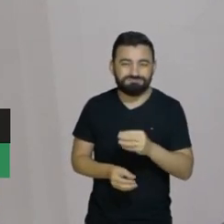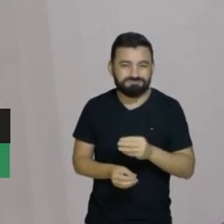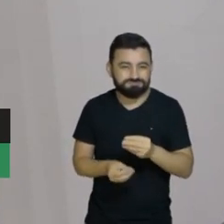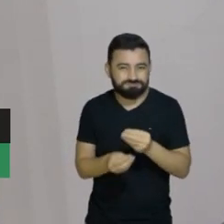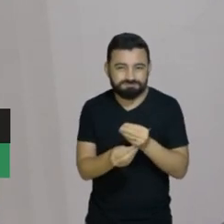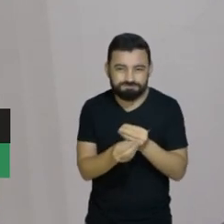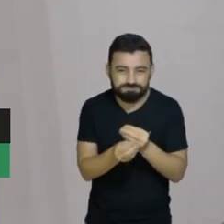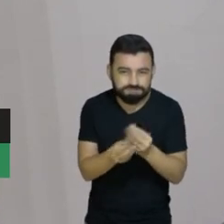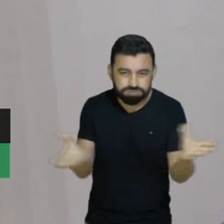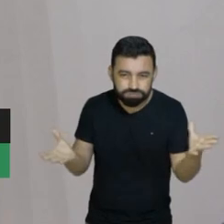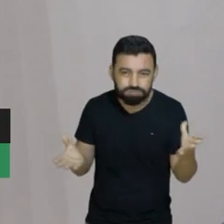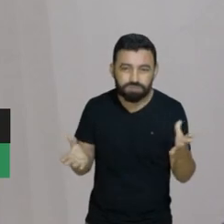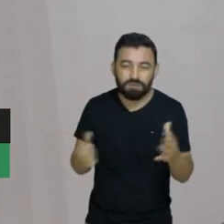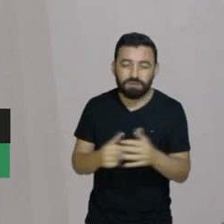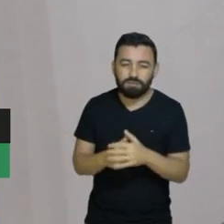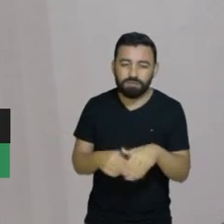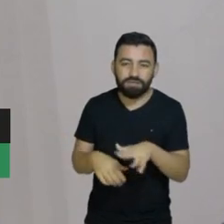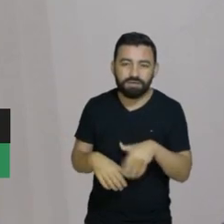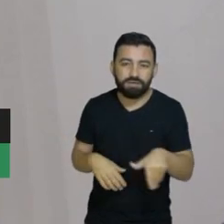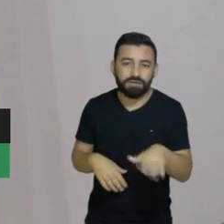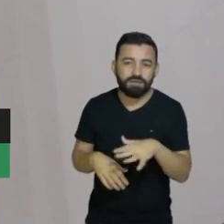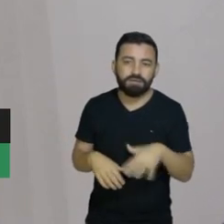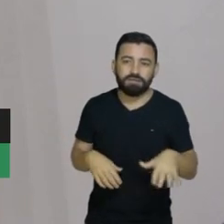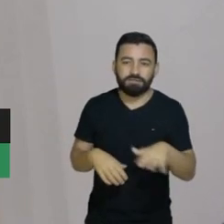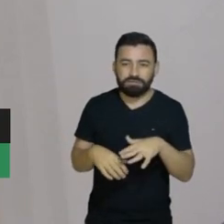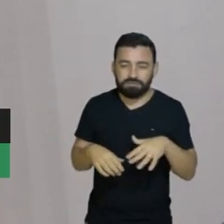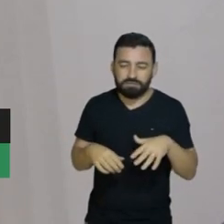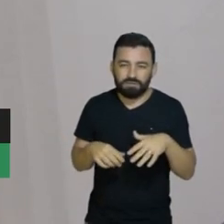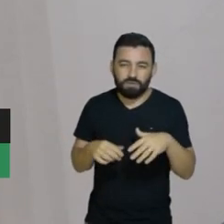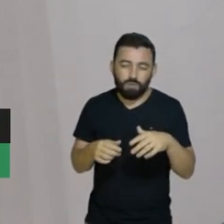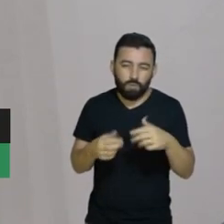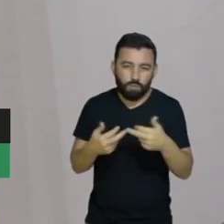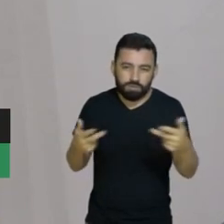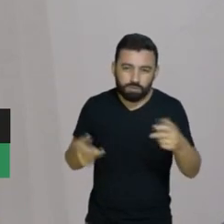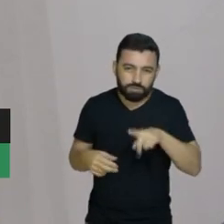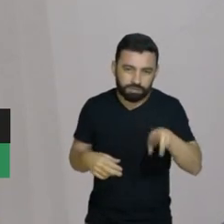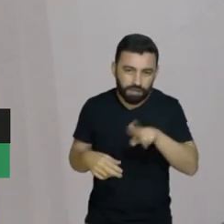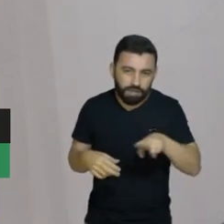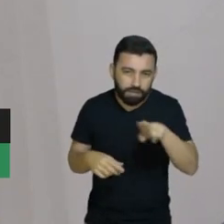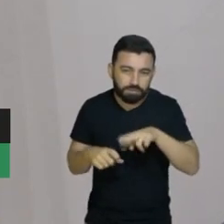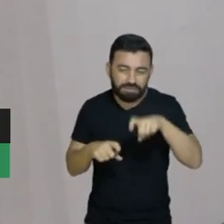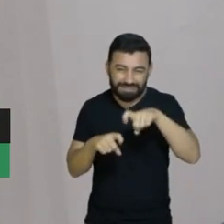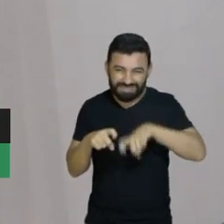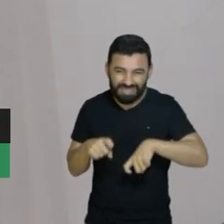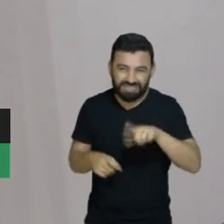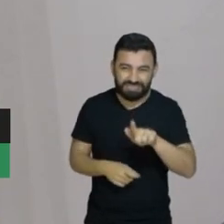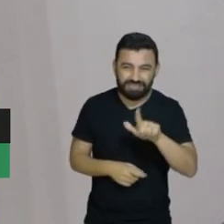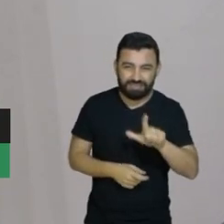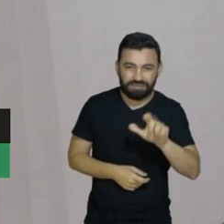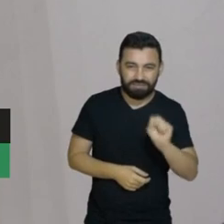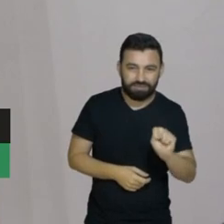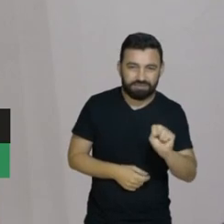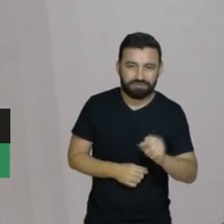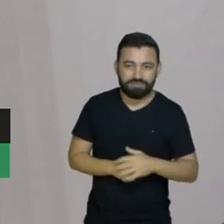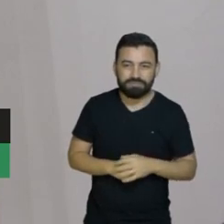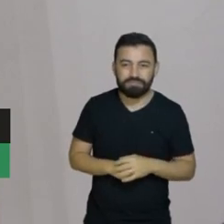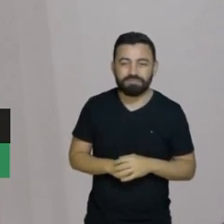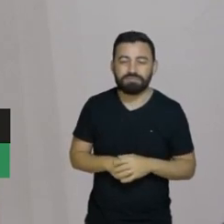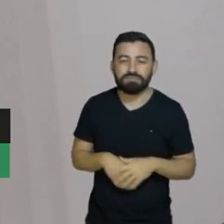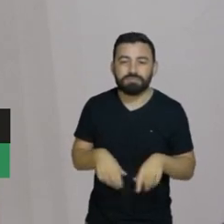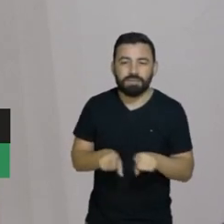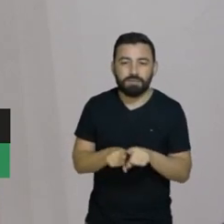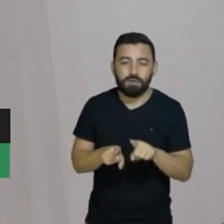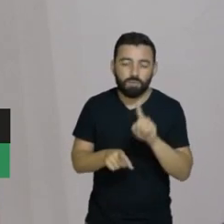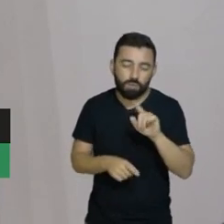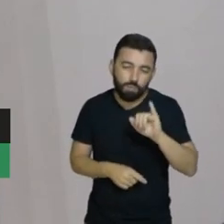de lubrificantes íntimos e artefatos usados no sexo GLS. Em 2023, 1,2 milhão